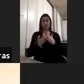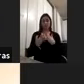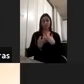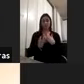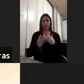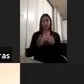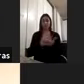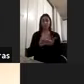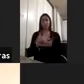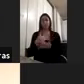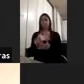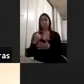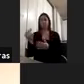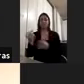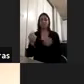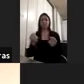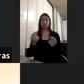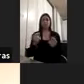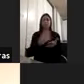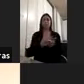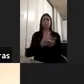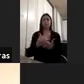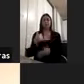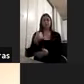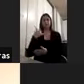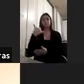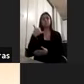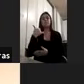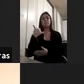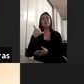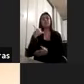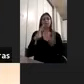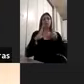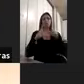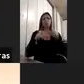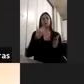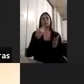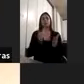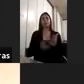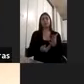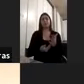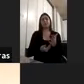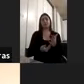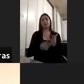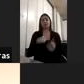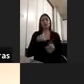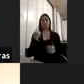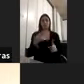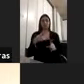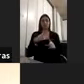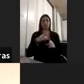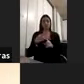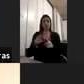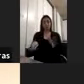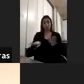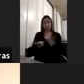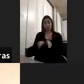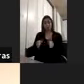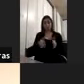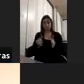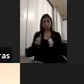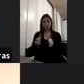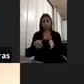trabalhadores começaram a nos ligar quando nós fomos acessar a fábrica, os acessos nossos estavam bloqueados. Isso foi a maior